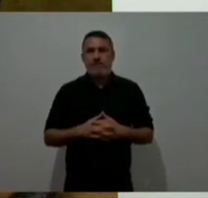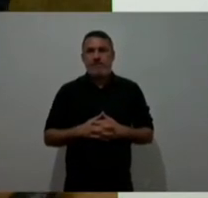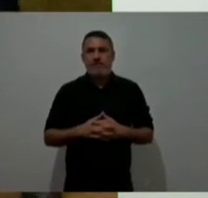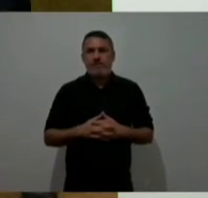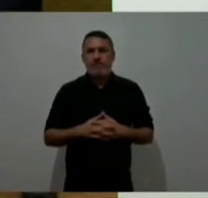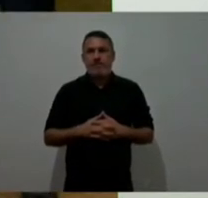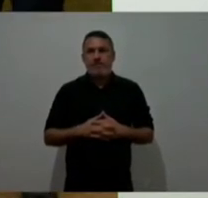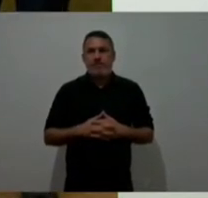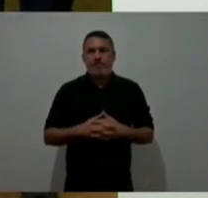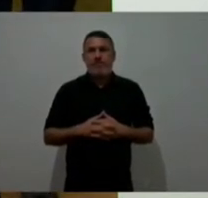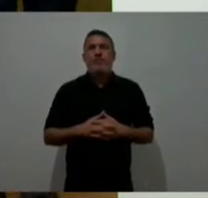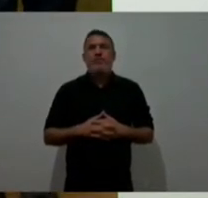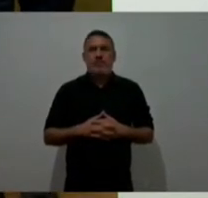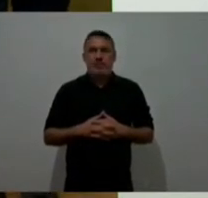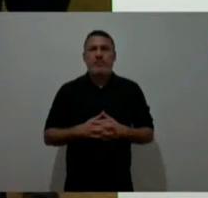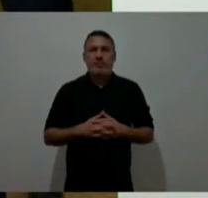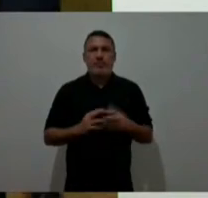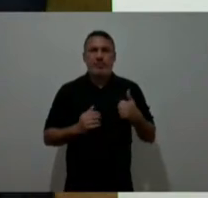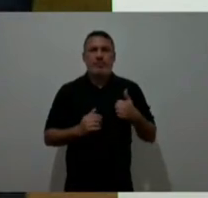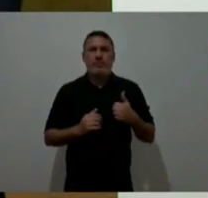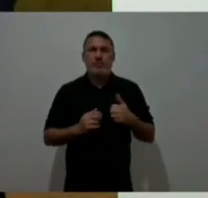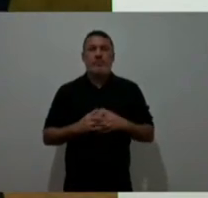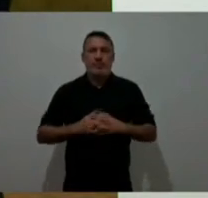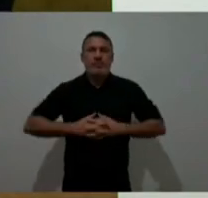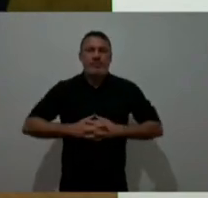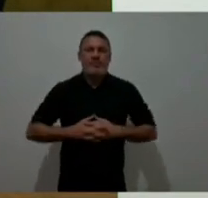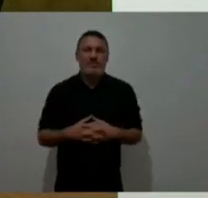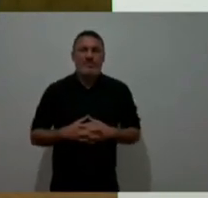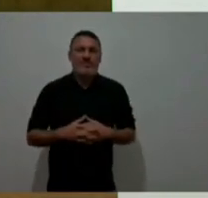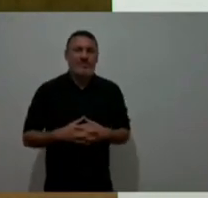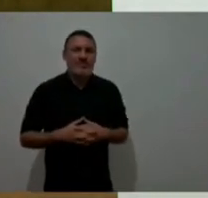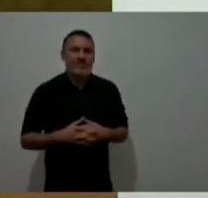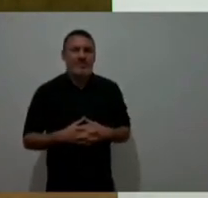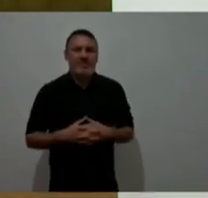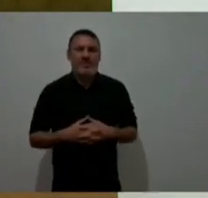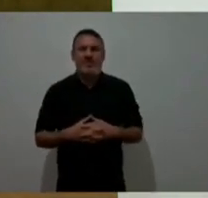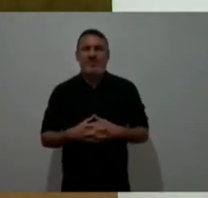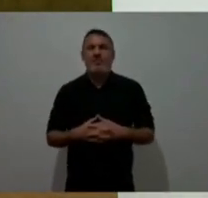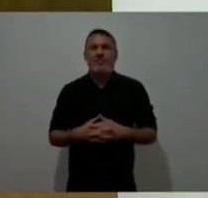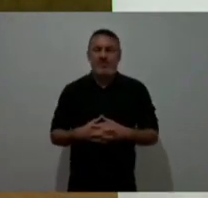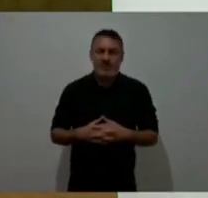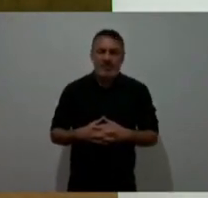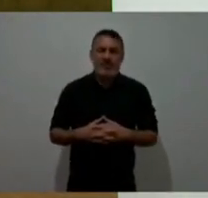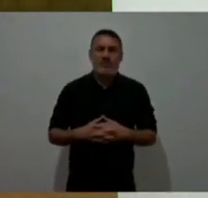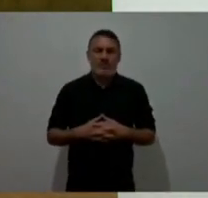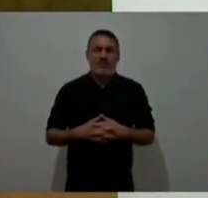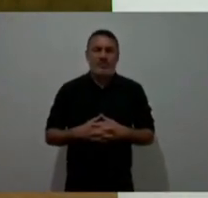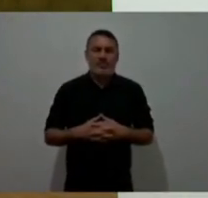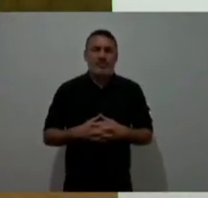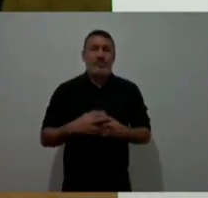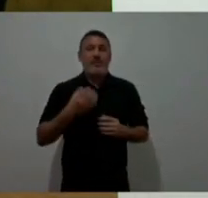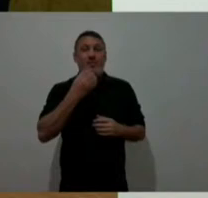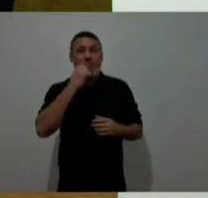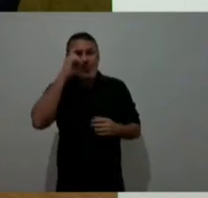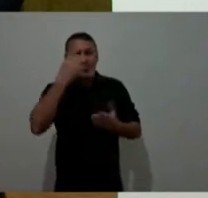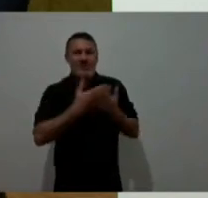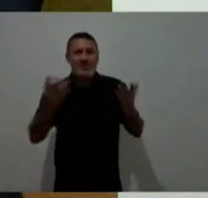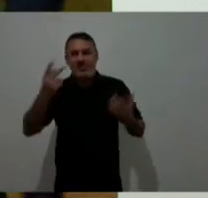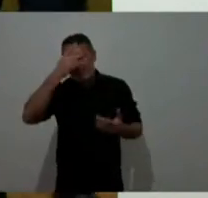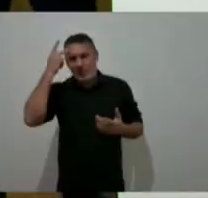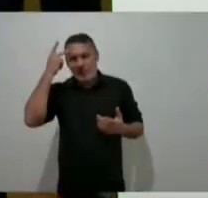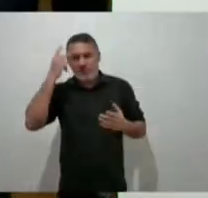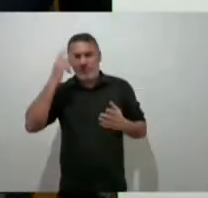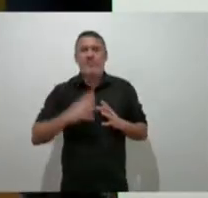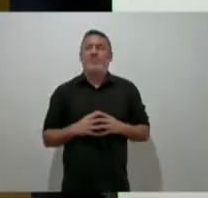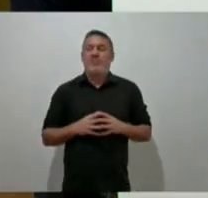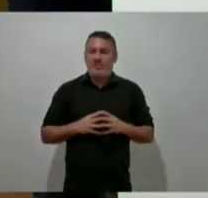Vocês me ouvem bem? Agora sim, Ana. Perfeitamente. Sim. Bom. Tudo bem? Bom dia a todos. Estou muito feliz de estar aqui com